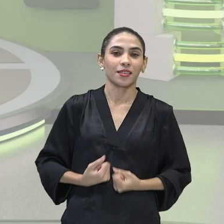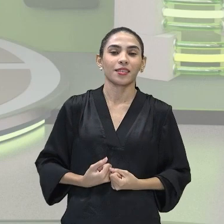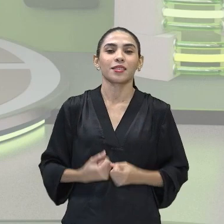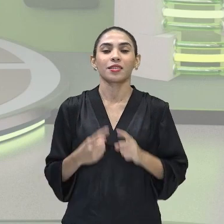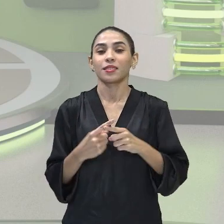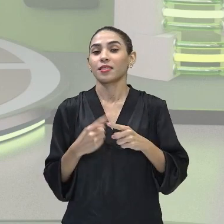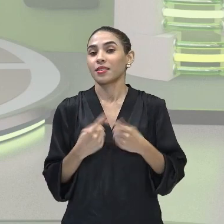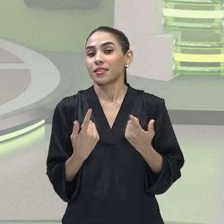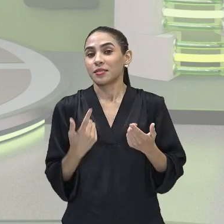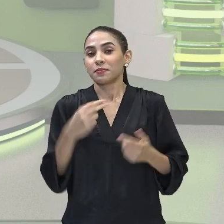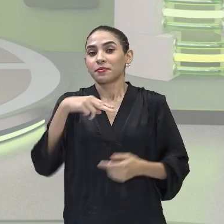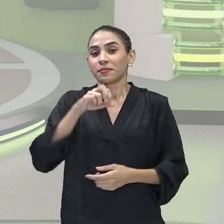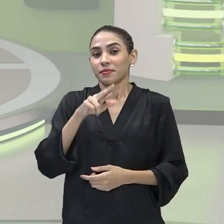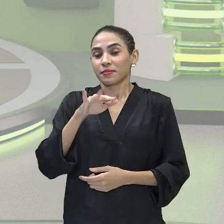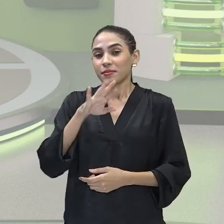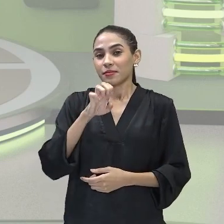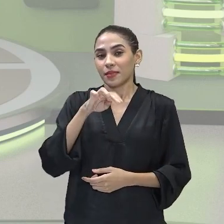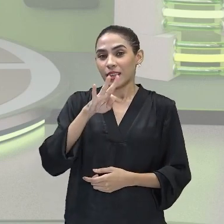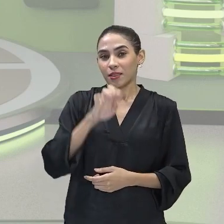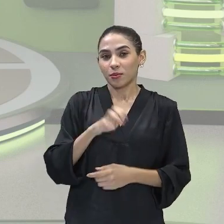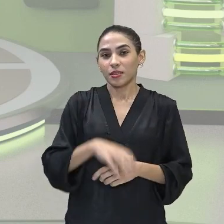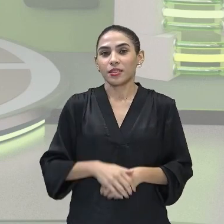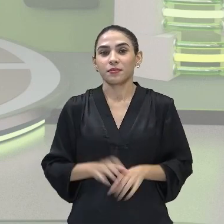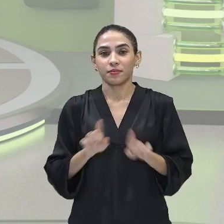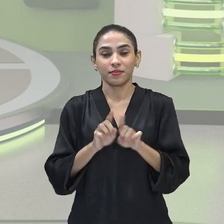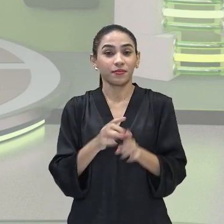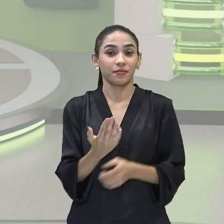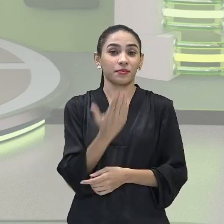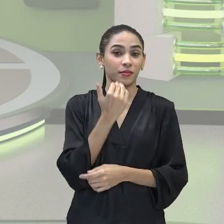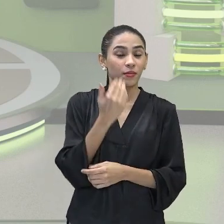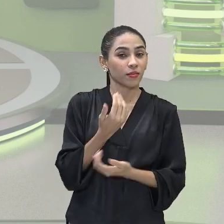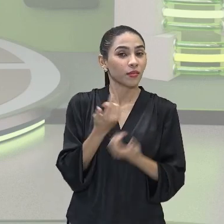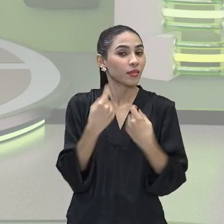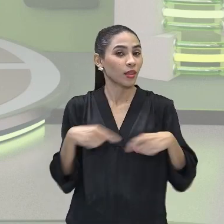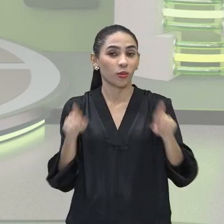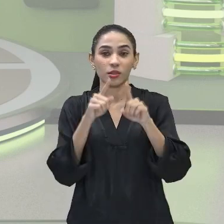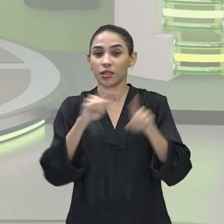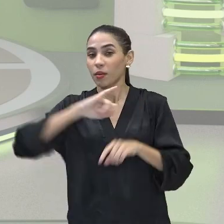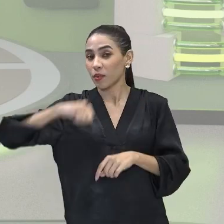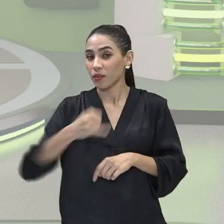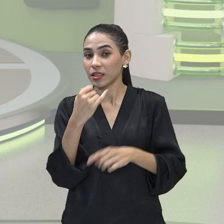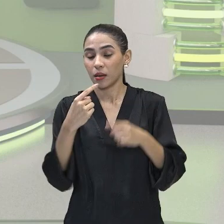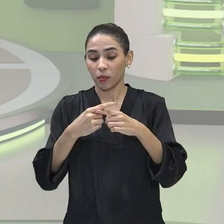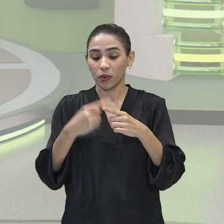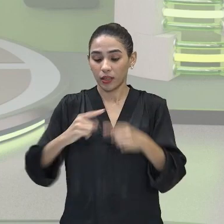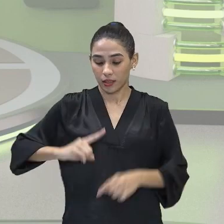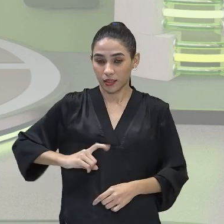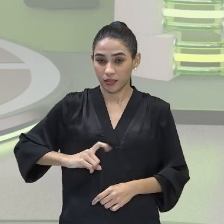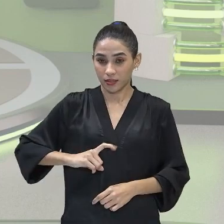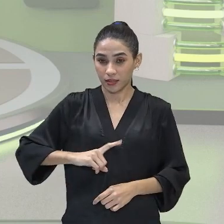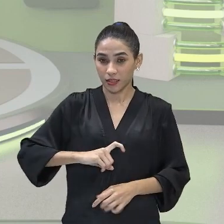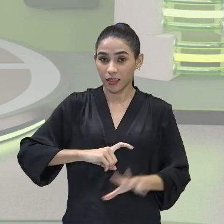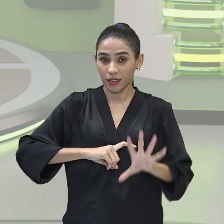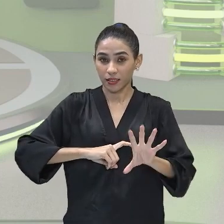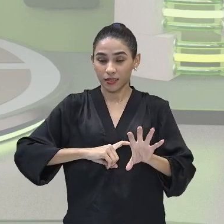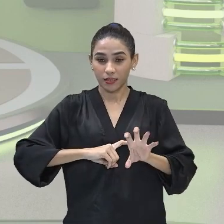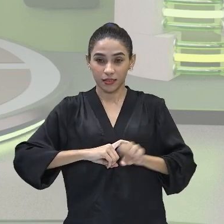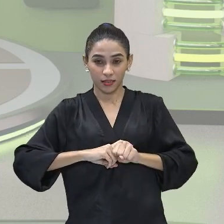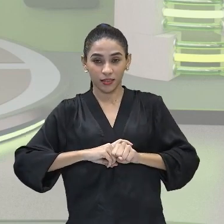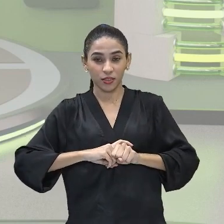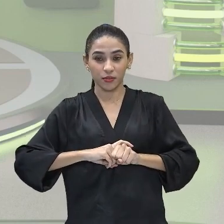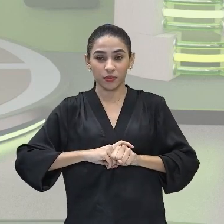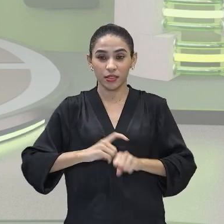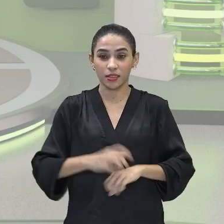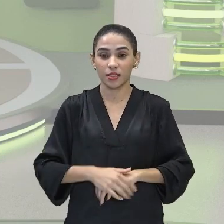Porque aquele nutriente da alimentação que ela ingeriu, ela não conseguiu aproveitar, né? Porque ela está contaminada pela ameba, né?